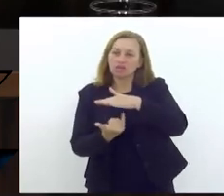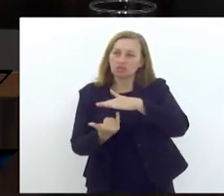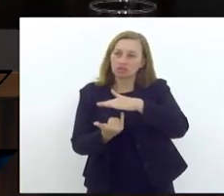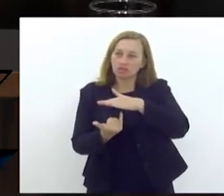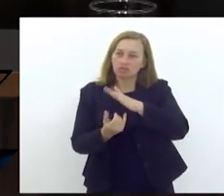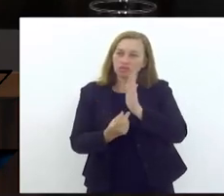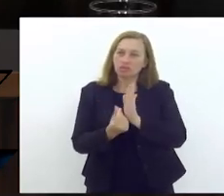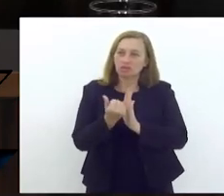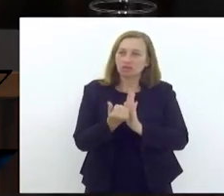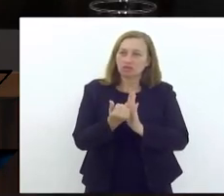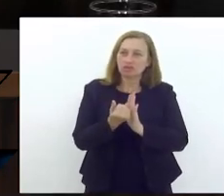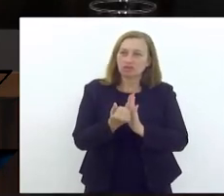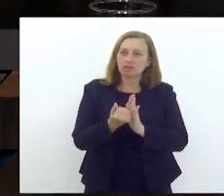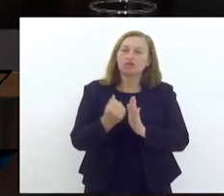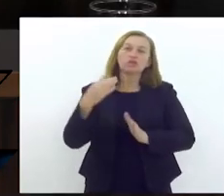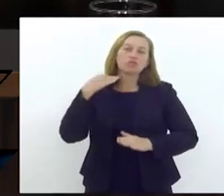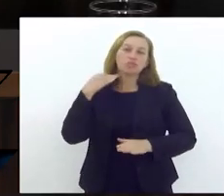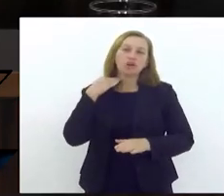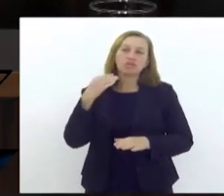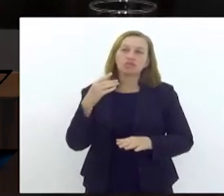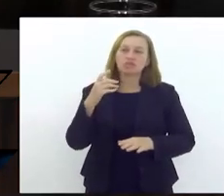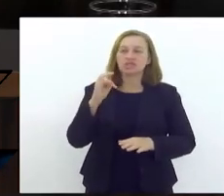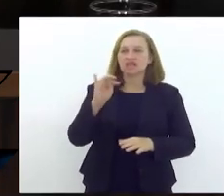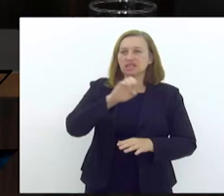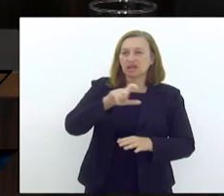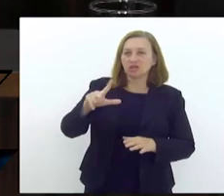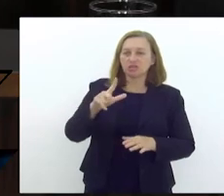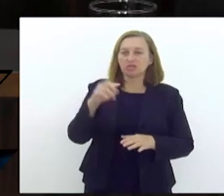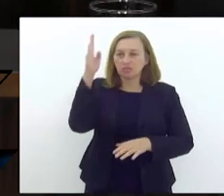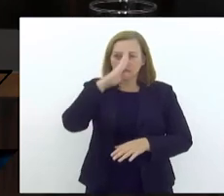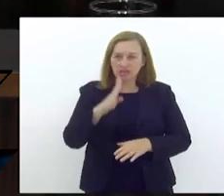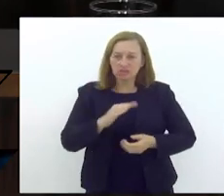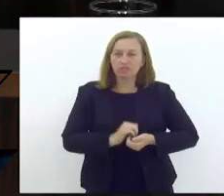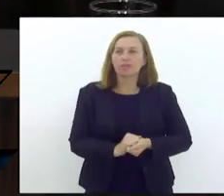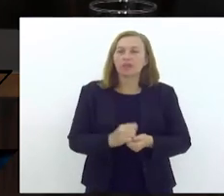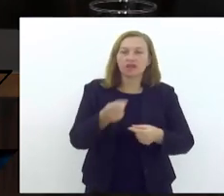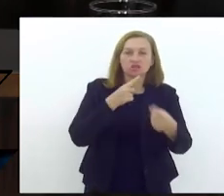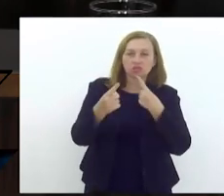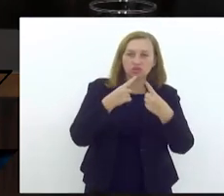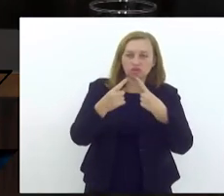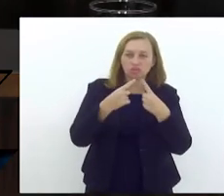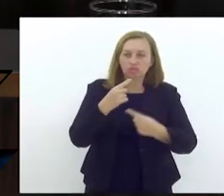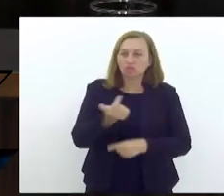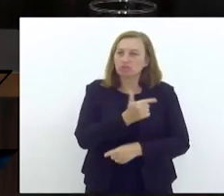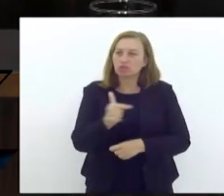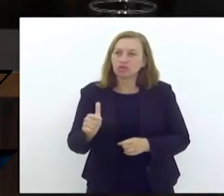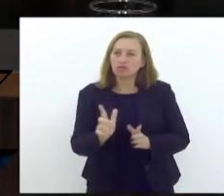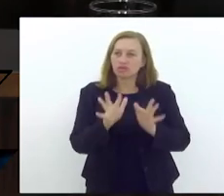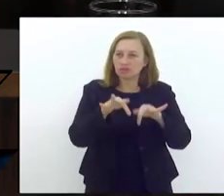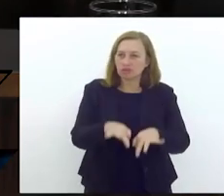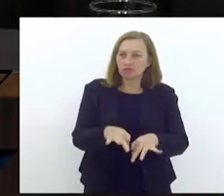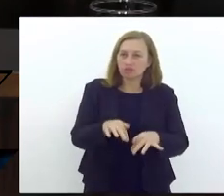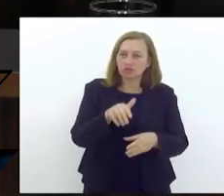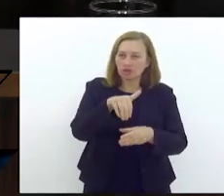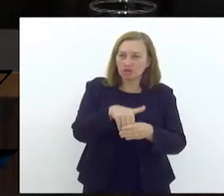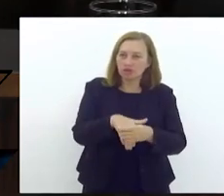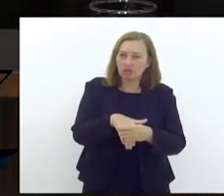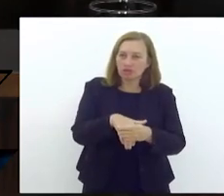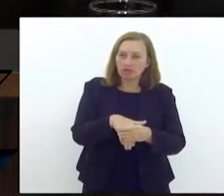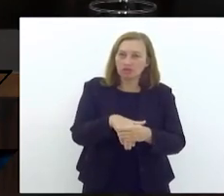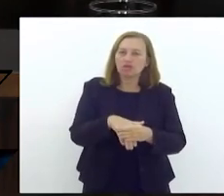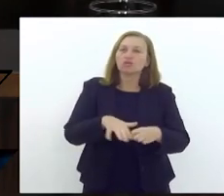instituições autorizadas pelo Banco Central do Brasil na forma que menciona em discussão não havendo o que Queira discutir encerrada discussão